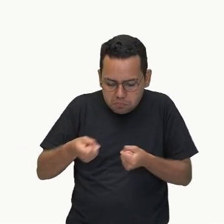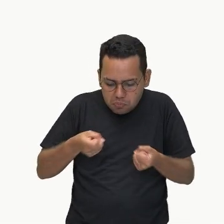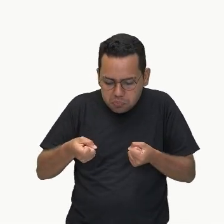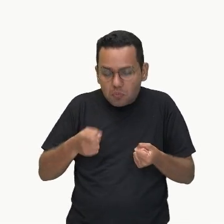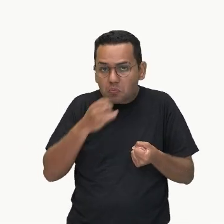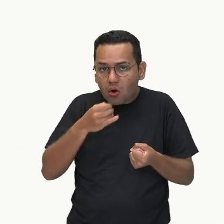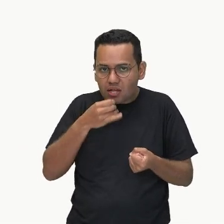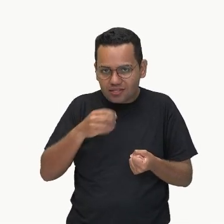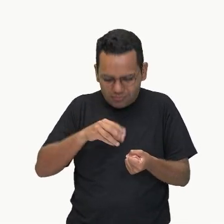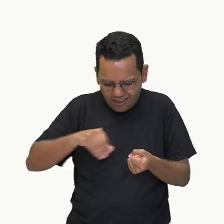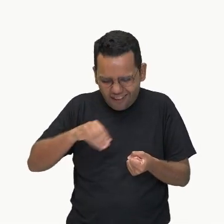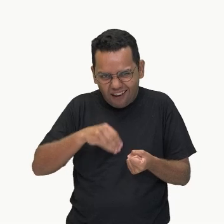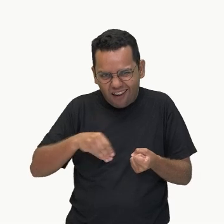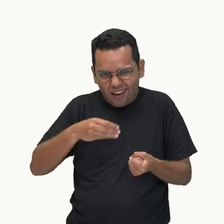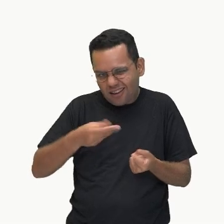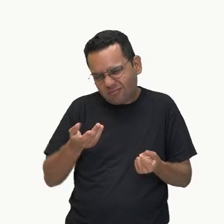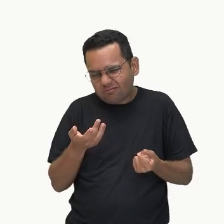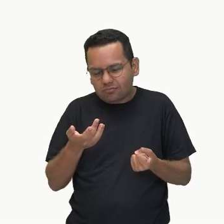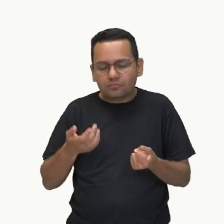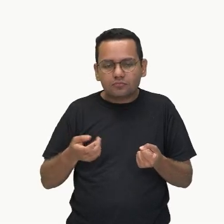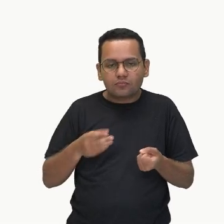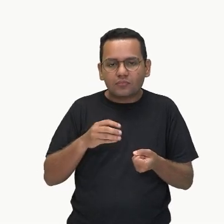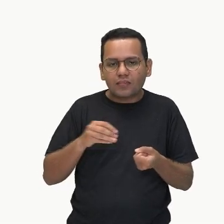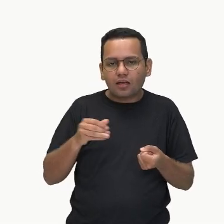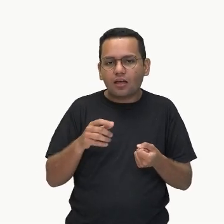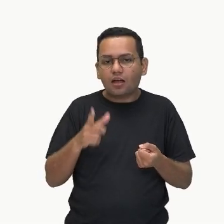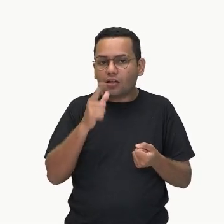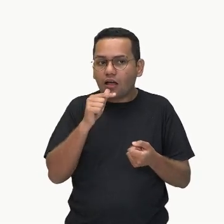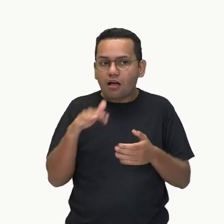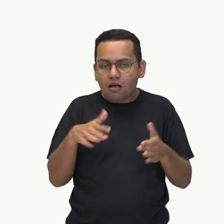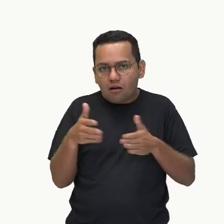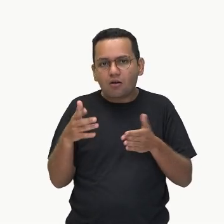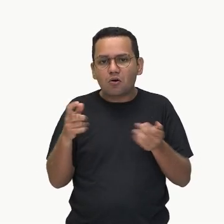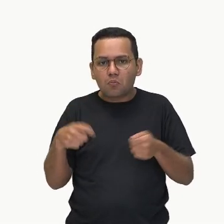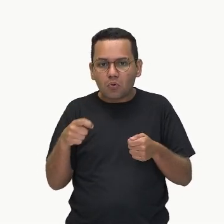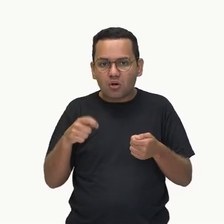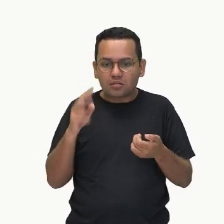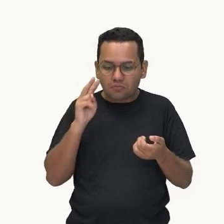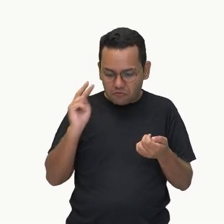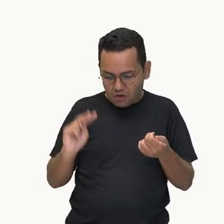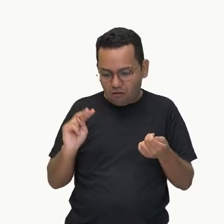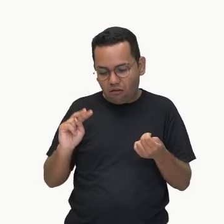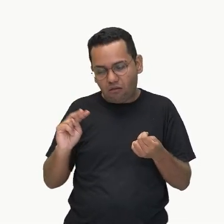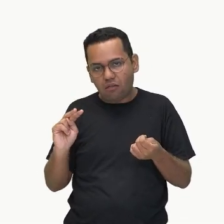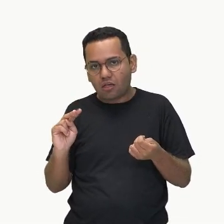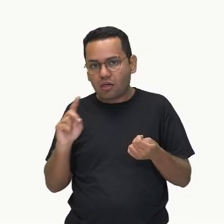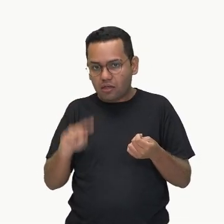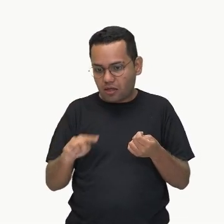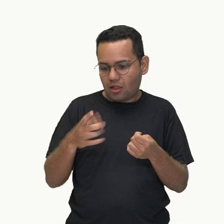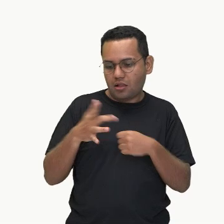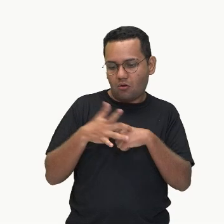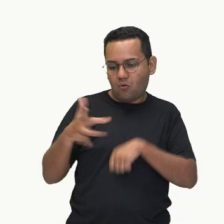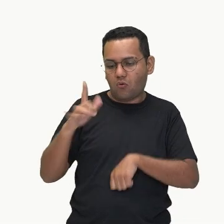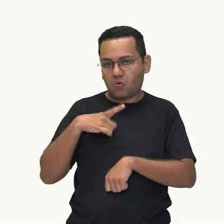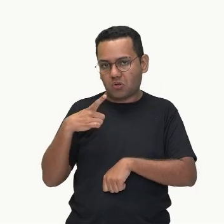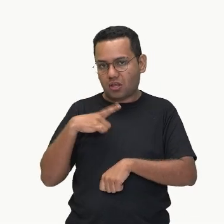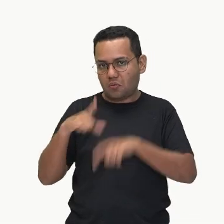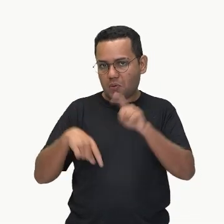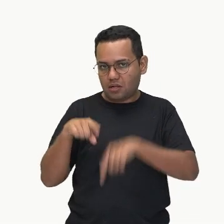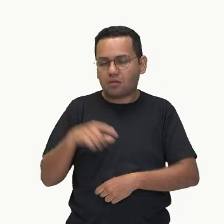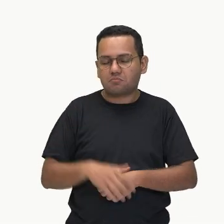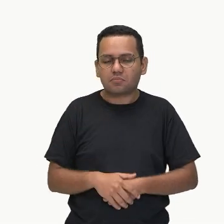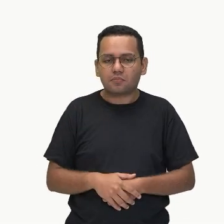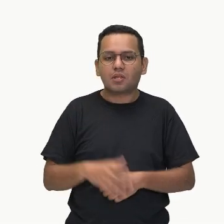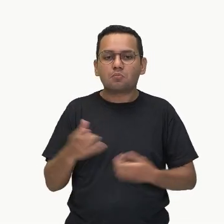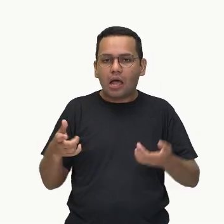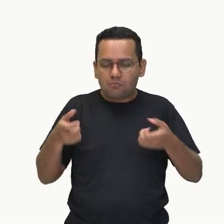terra, né, da beira do rio, né, de um rio, claro que a pessoa olha, sabe que esse rio tem ouro. Então coloca-se a areia